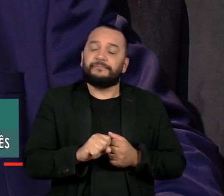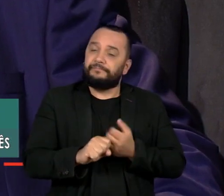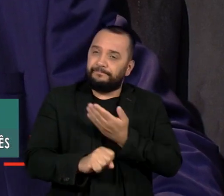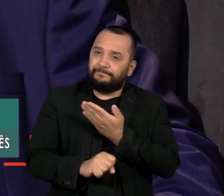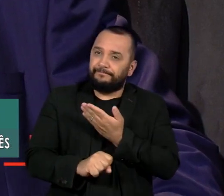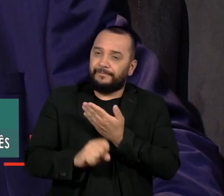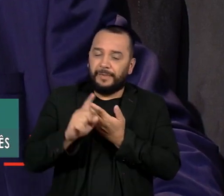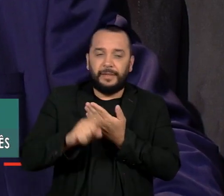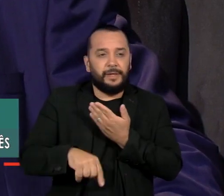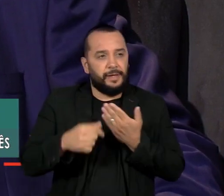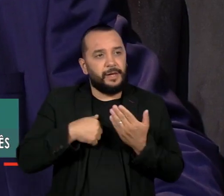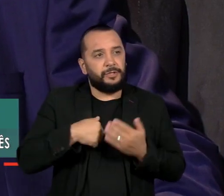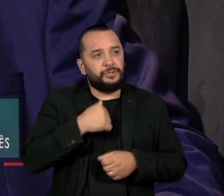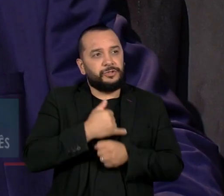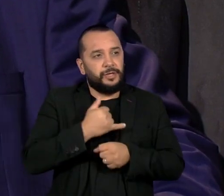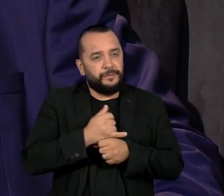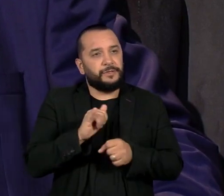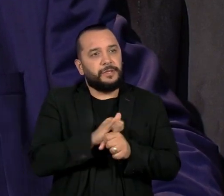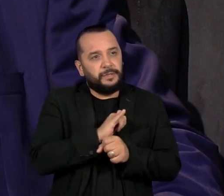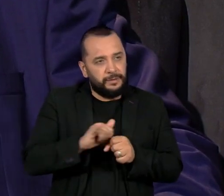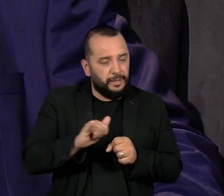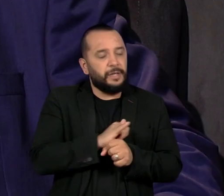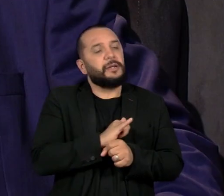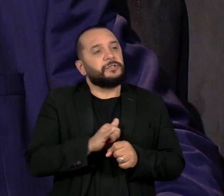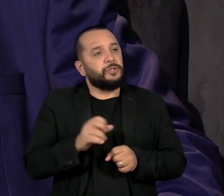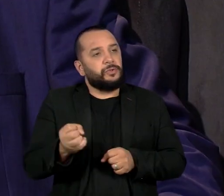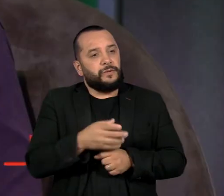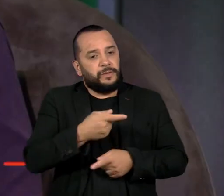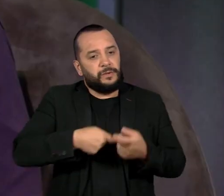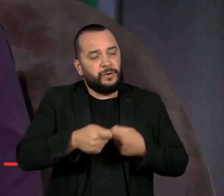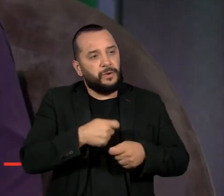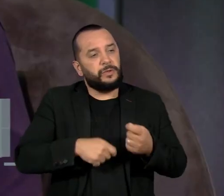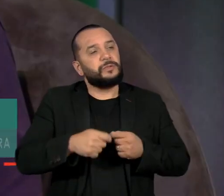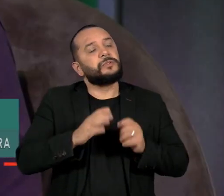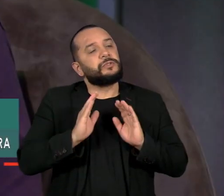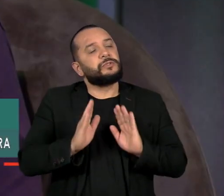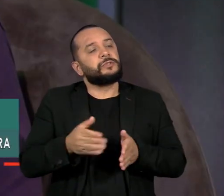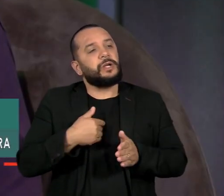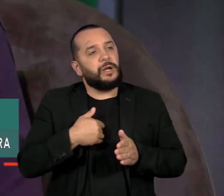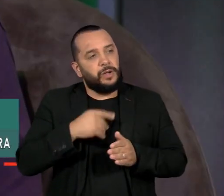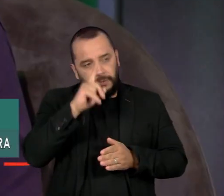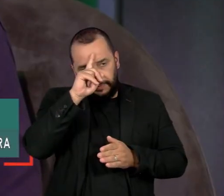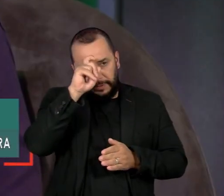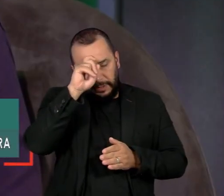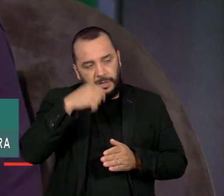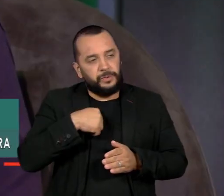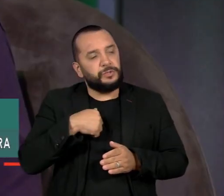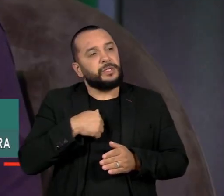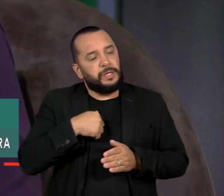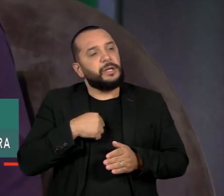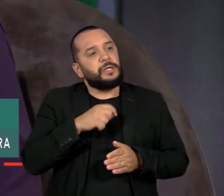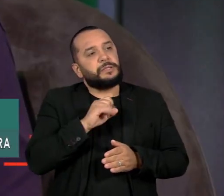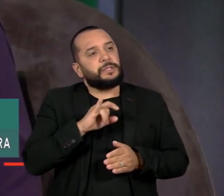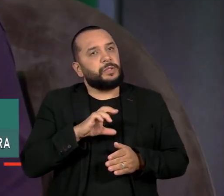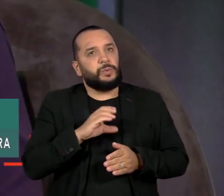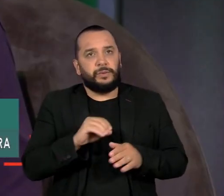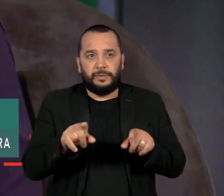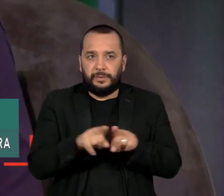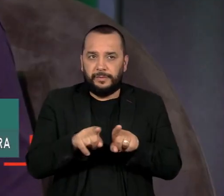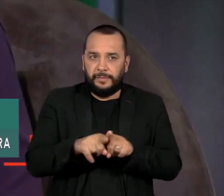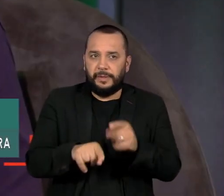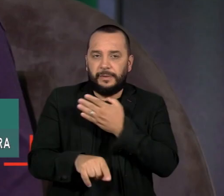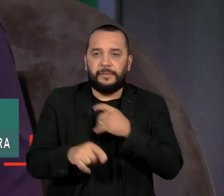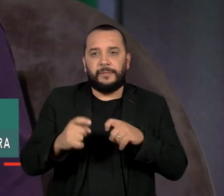superintendente de estratégia e novos negócios do Hospital Sírio-Libanês, e o médico da família e comunidade e especialista em saúde da população